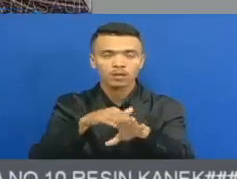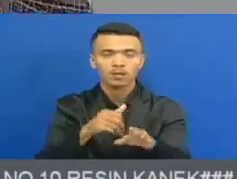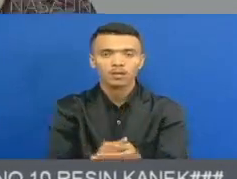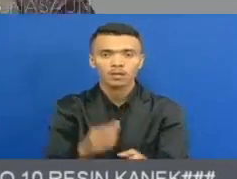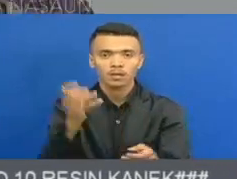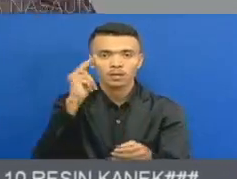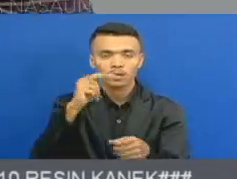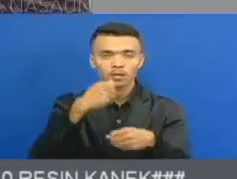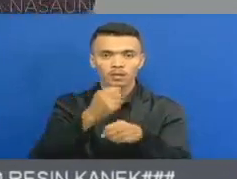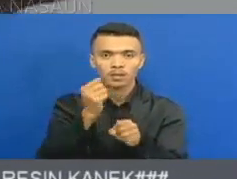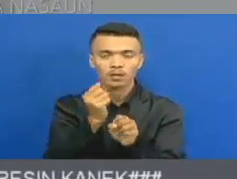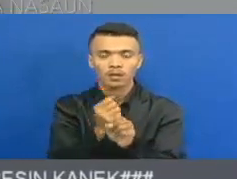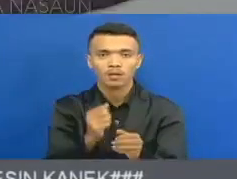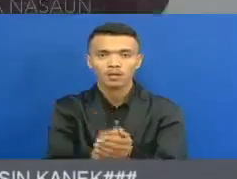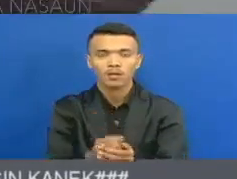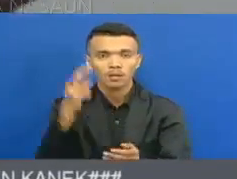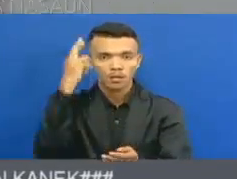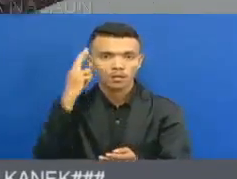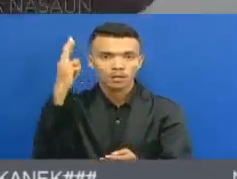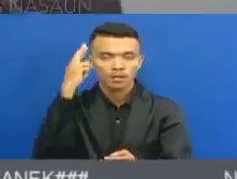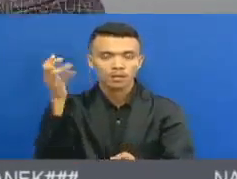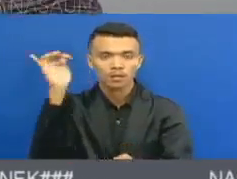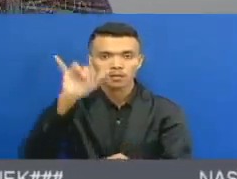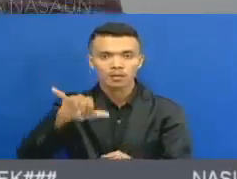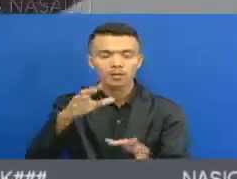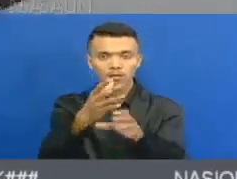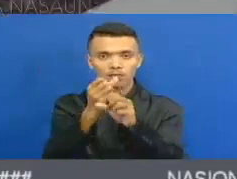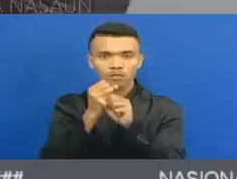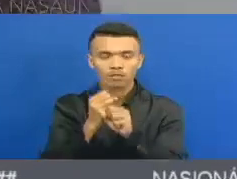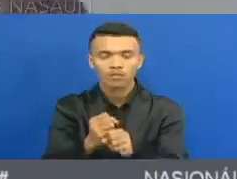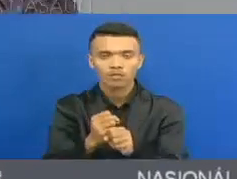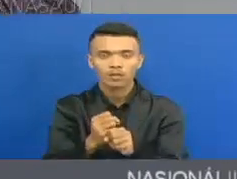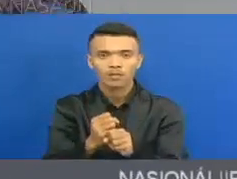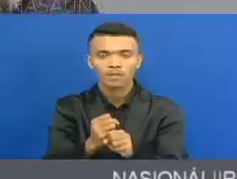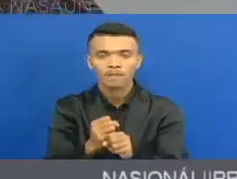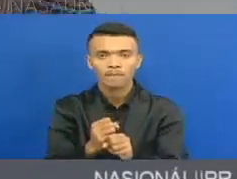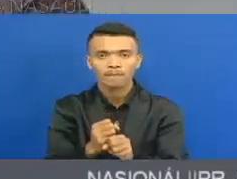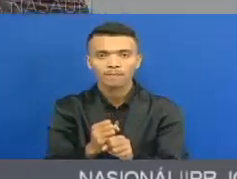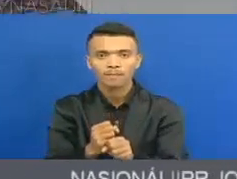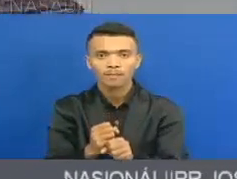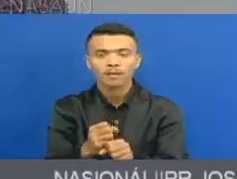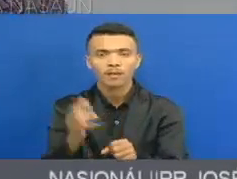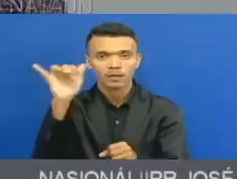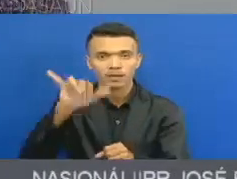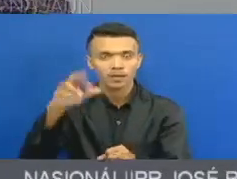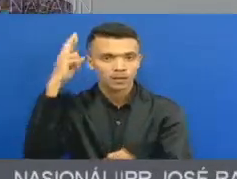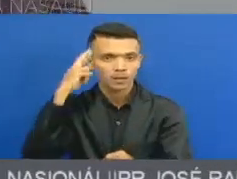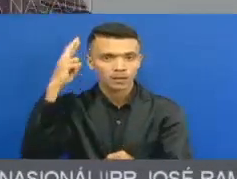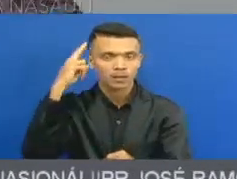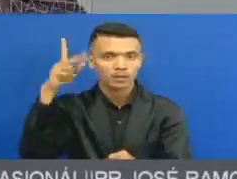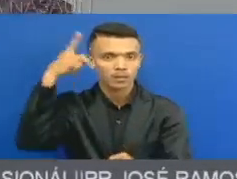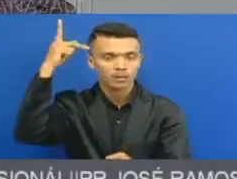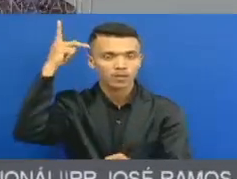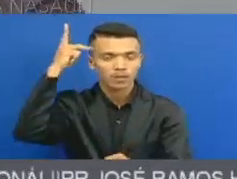nea halotiri ma po bele razão saída den maxira bele foti conclusão nebe sira foti nesira nea razão política